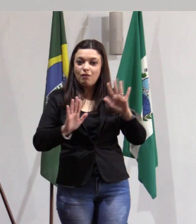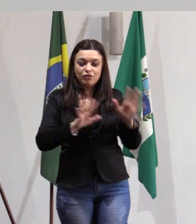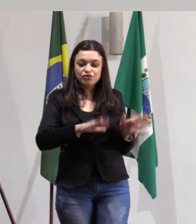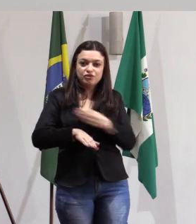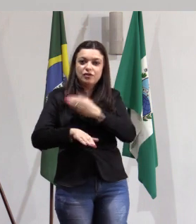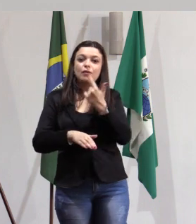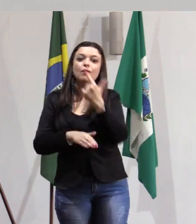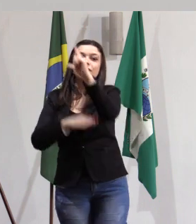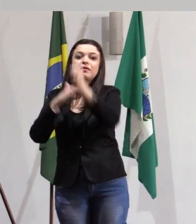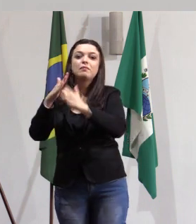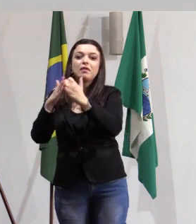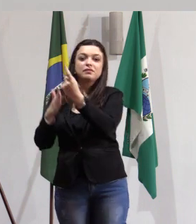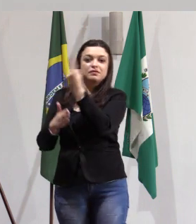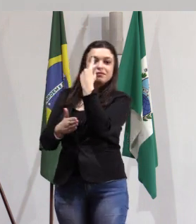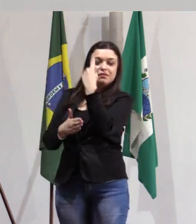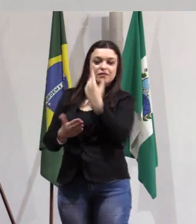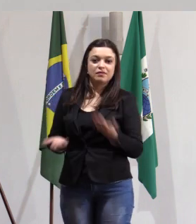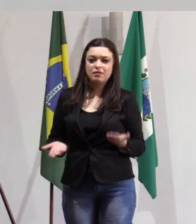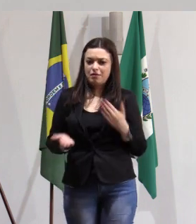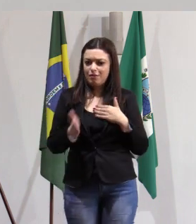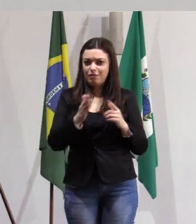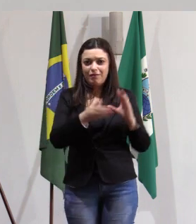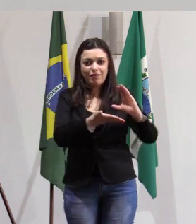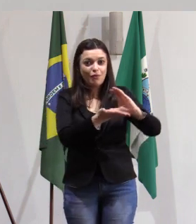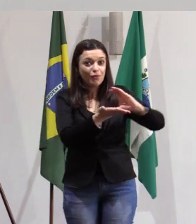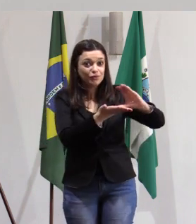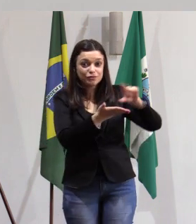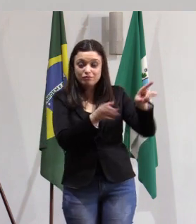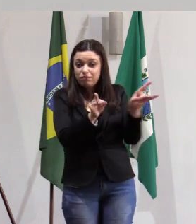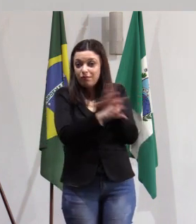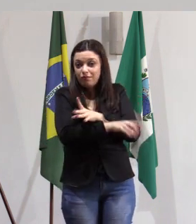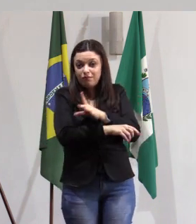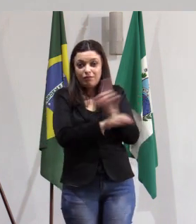há lei que possa contrariar a Constituição.